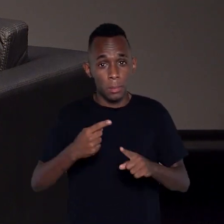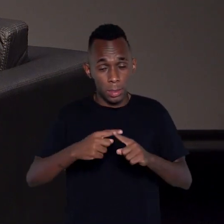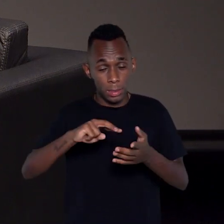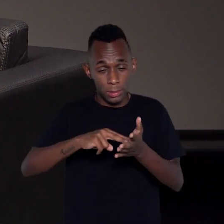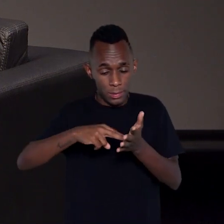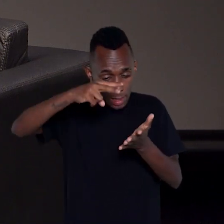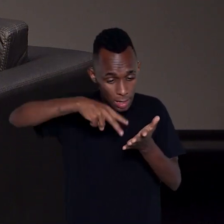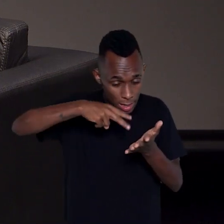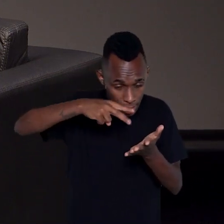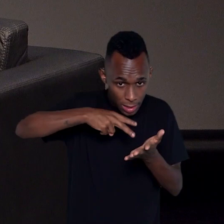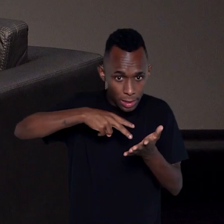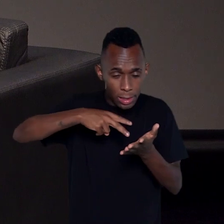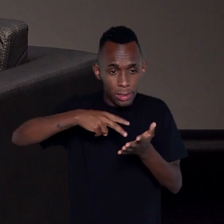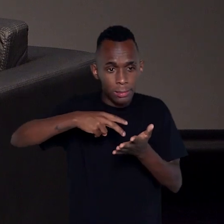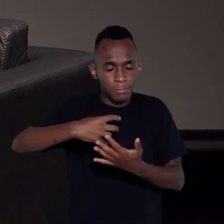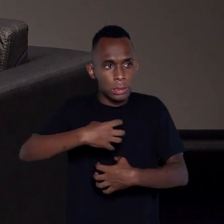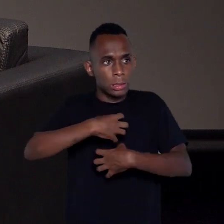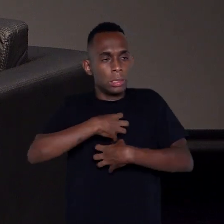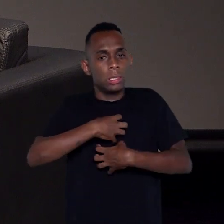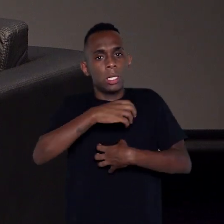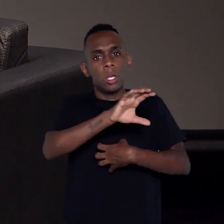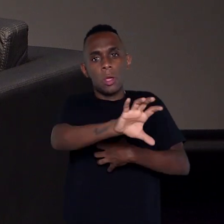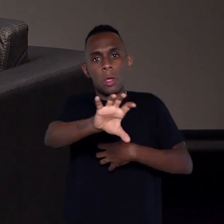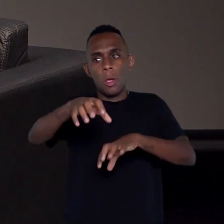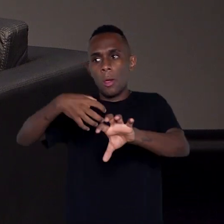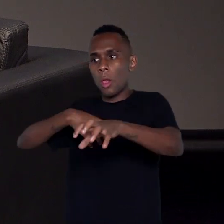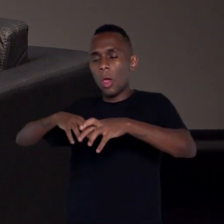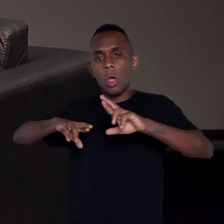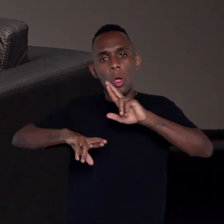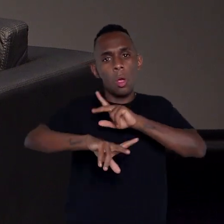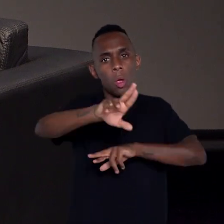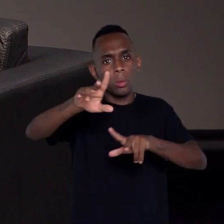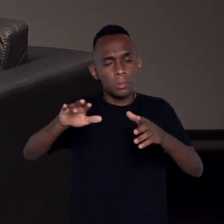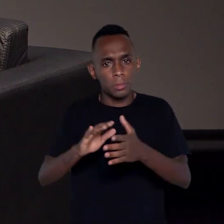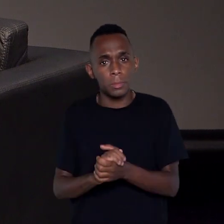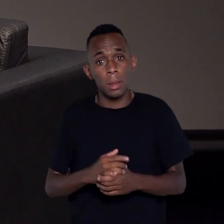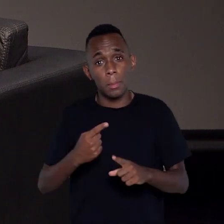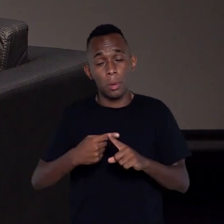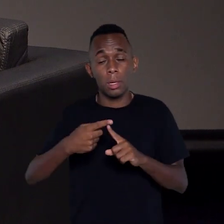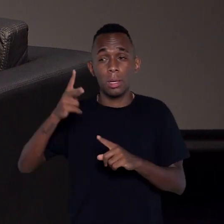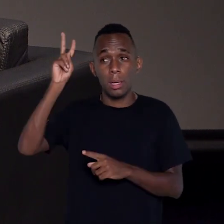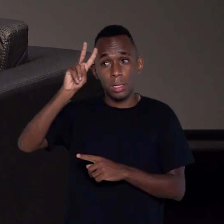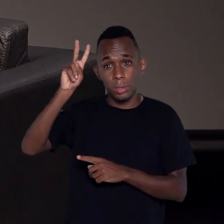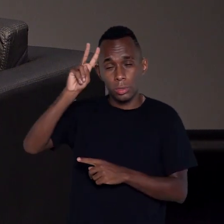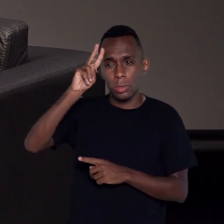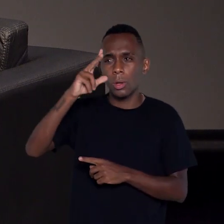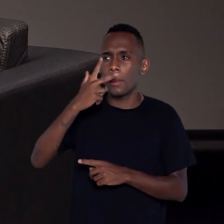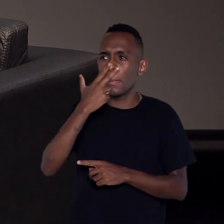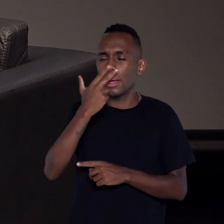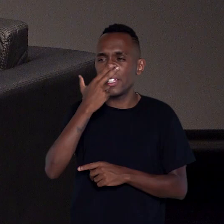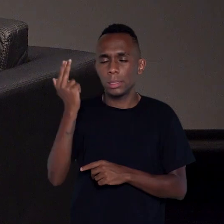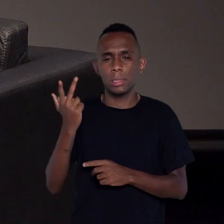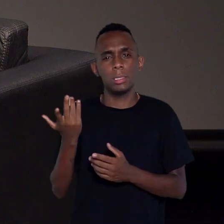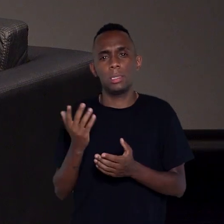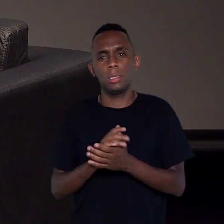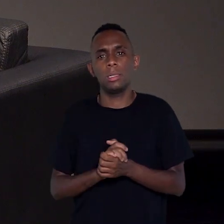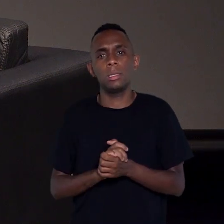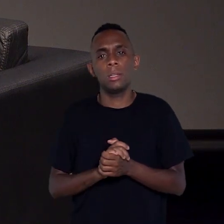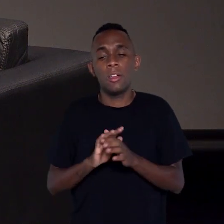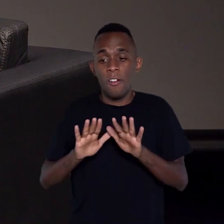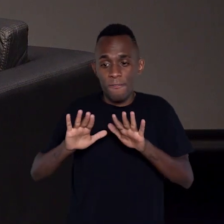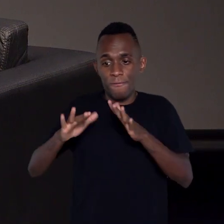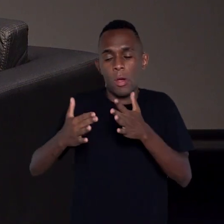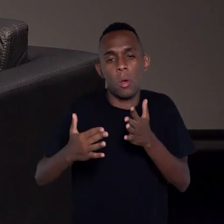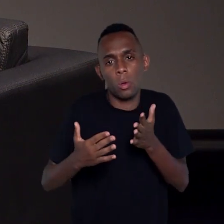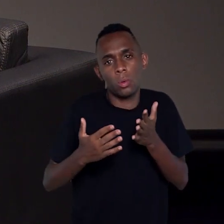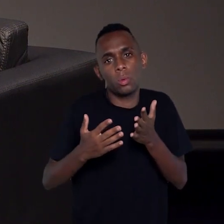muito profundo de alteridade, porque a história é tão interessante, sempre cria uma expectativa em torno do autor, né, em torno